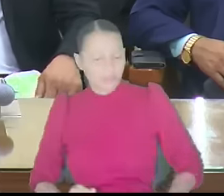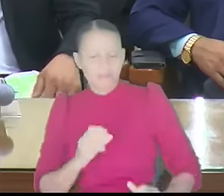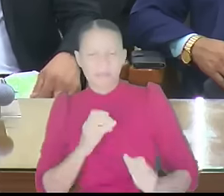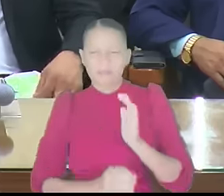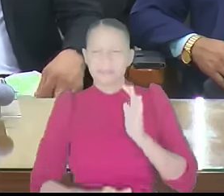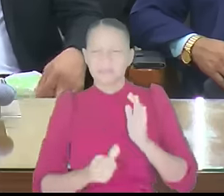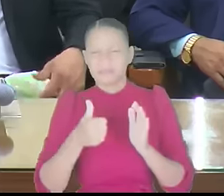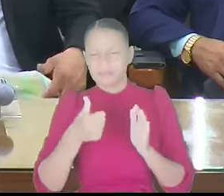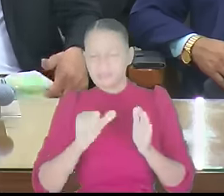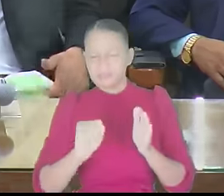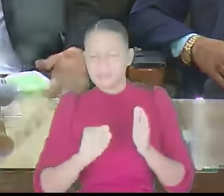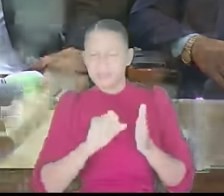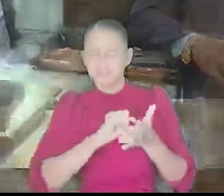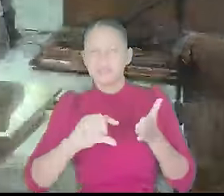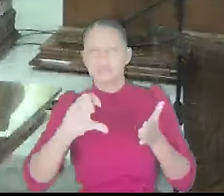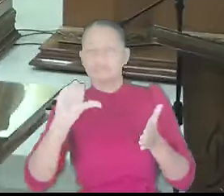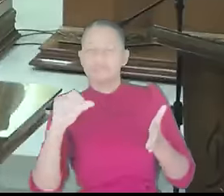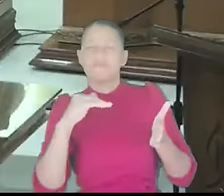Atos 18:9-10.